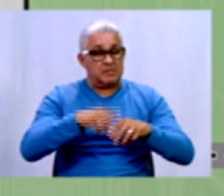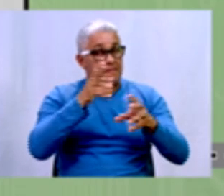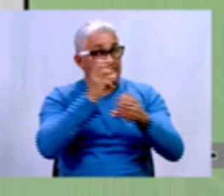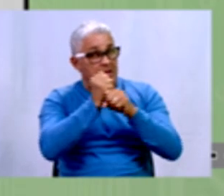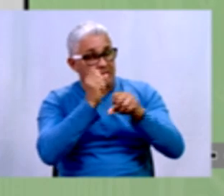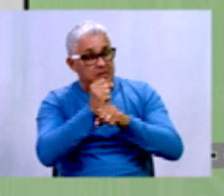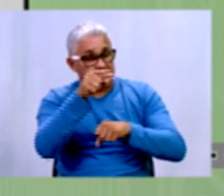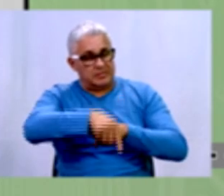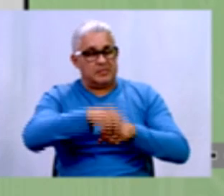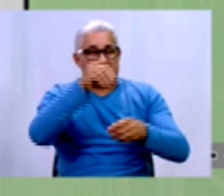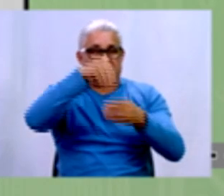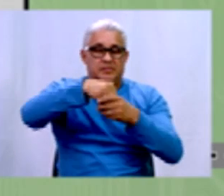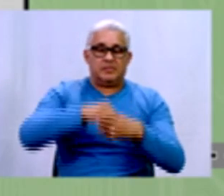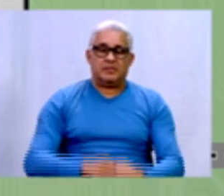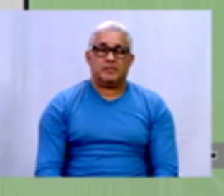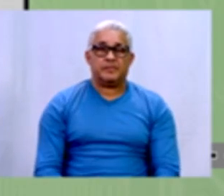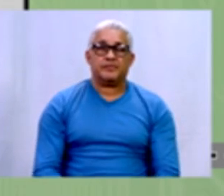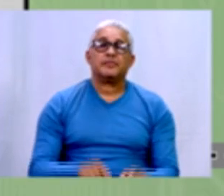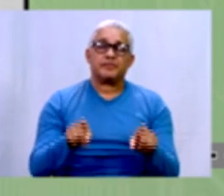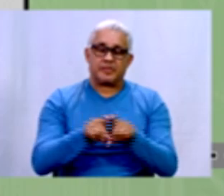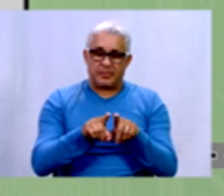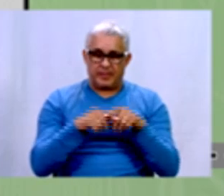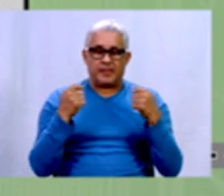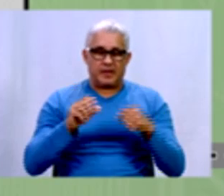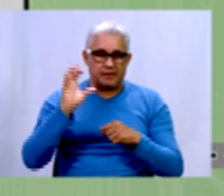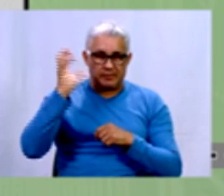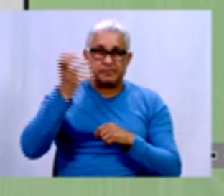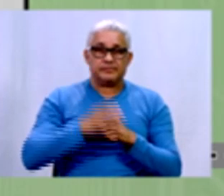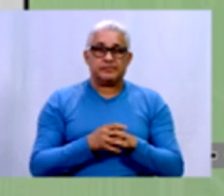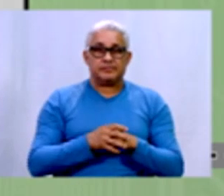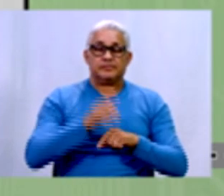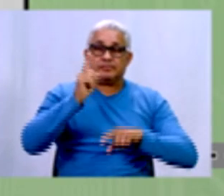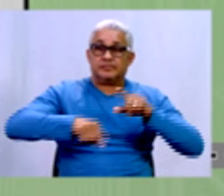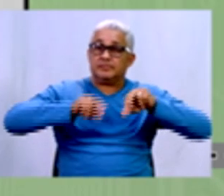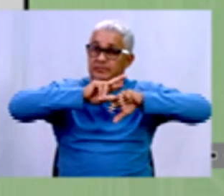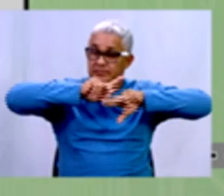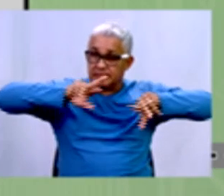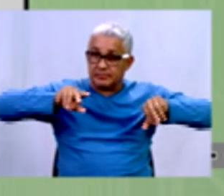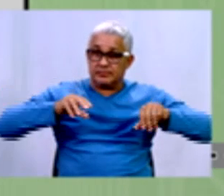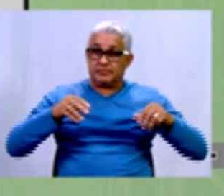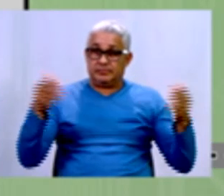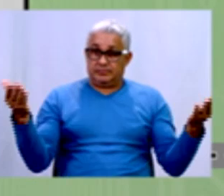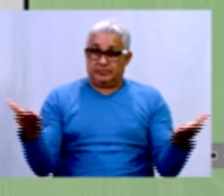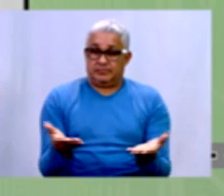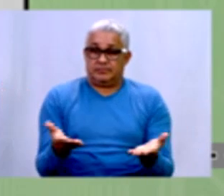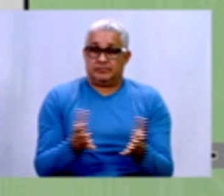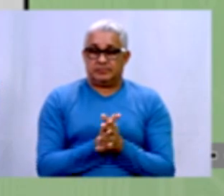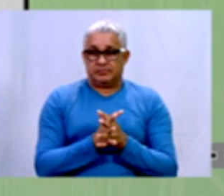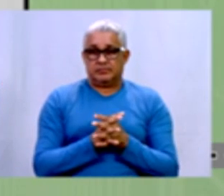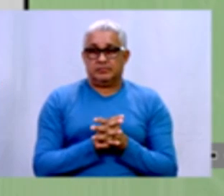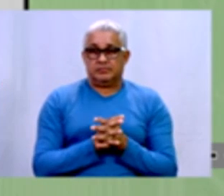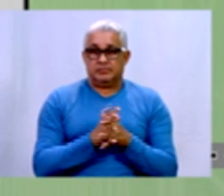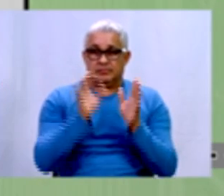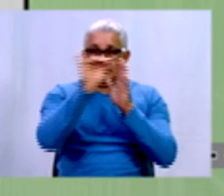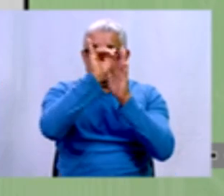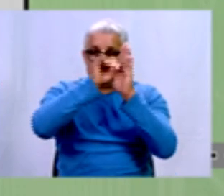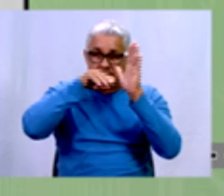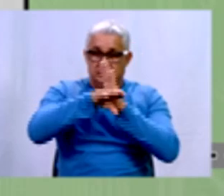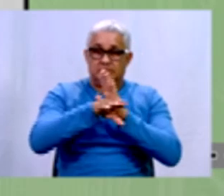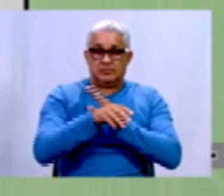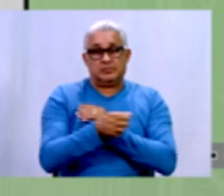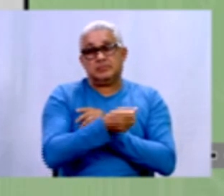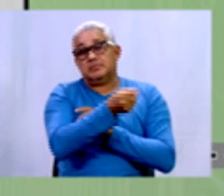no Sprint Backlog. Tá? Também vai ser definido o produto atual que vai ser implementado e